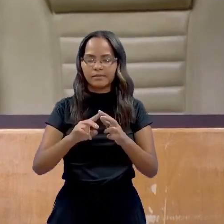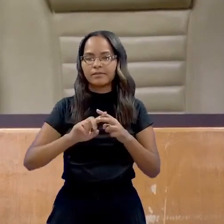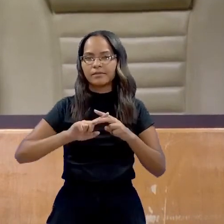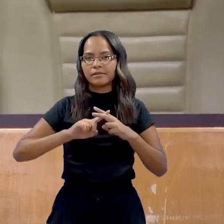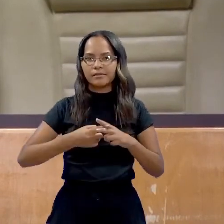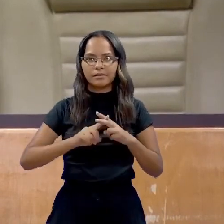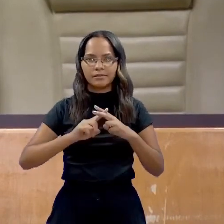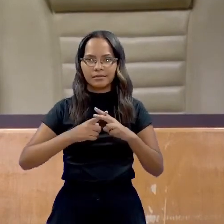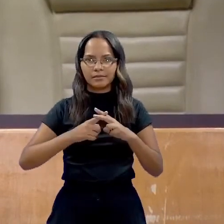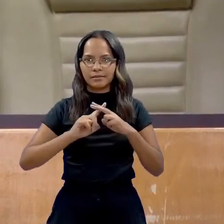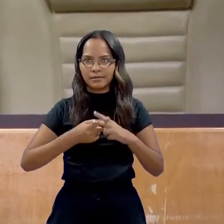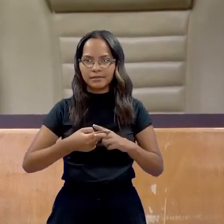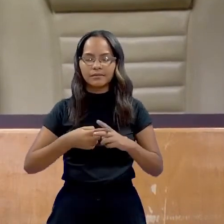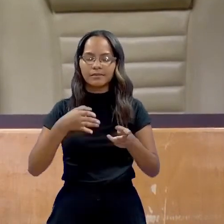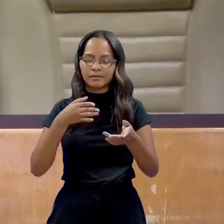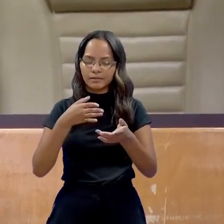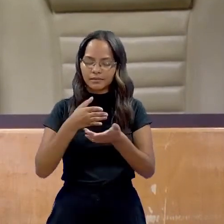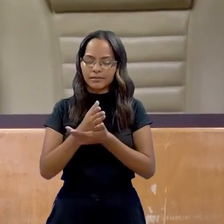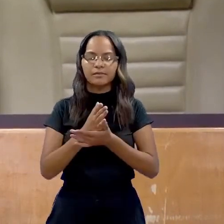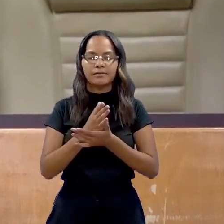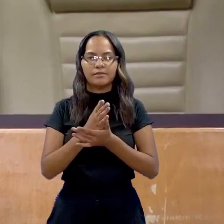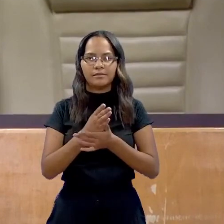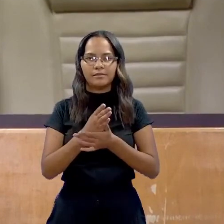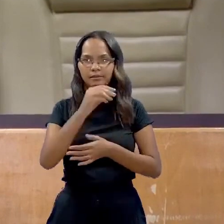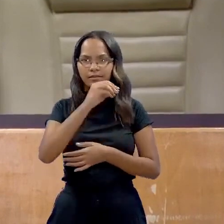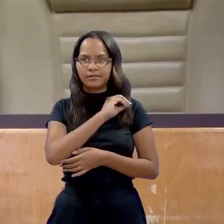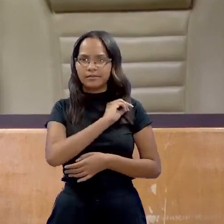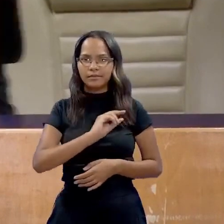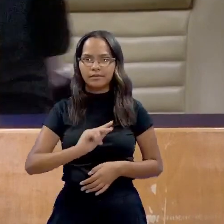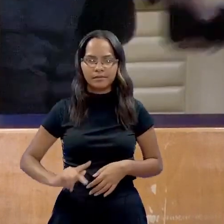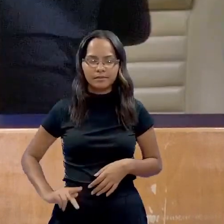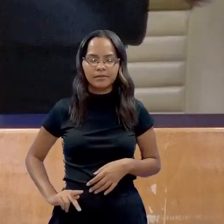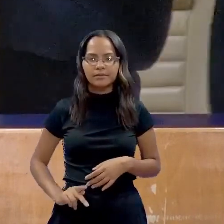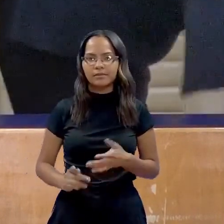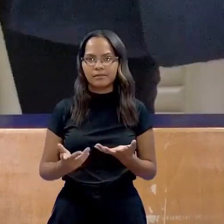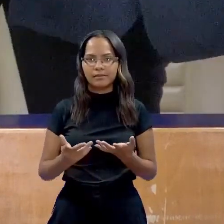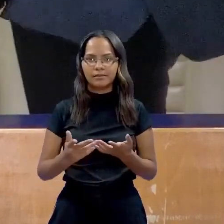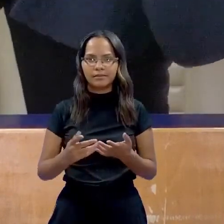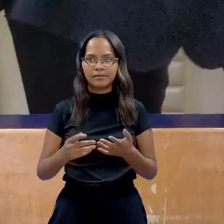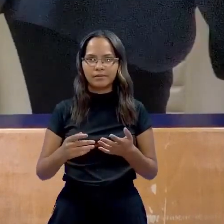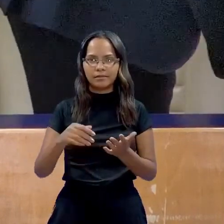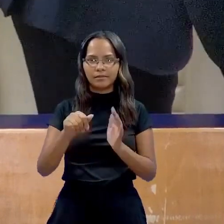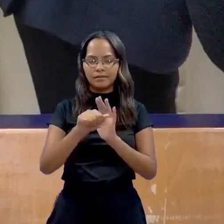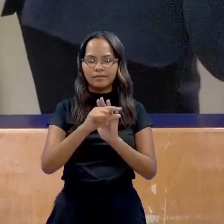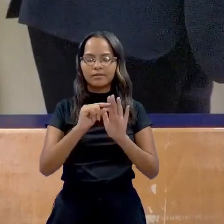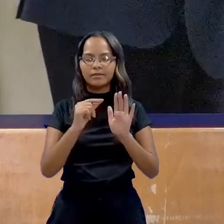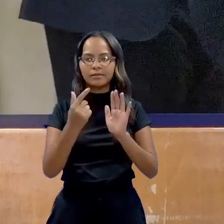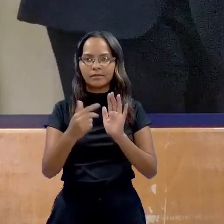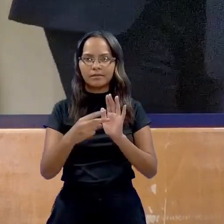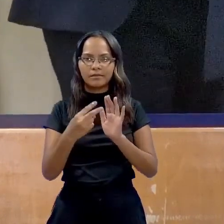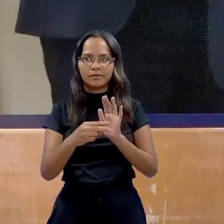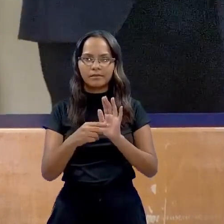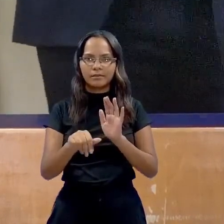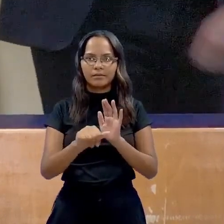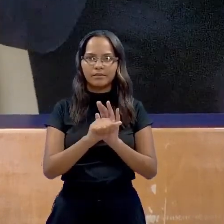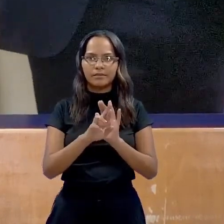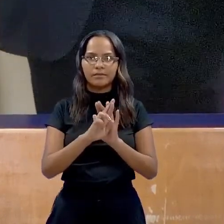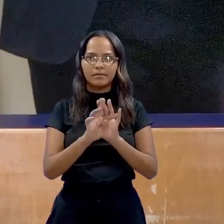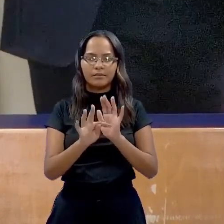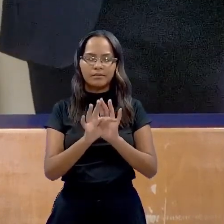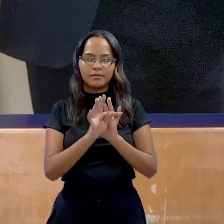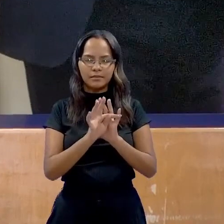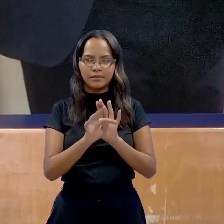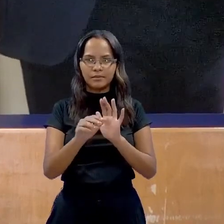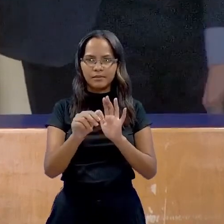impugnação, foi declarada aprovada pelo senhor presidente, de acordo com o que determina o parágrafo 2º do artigo 67 do